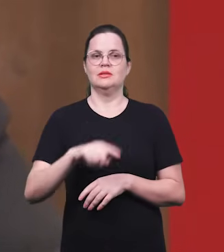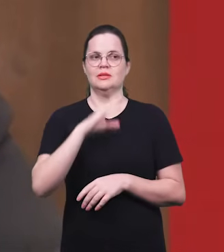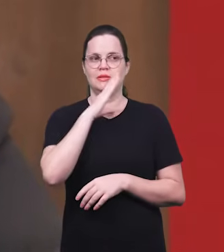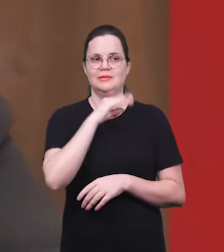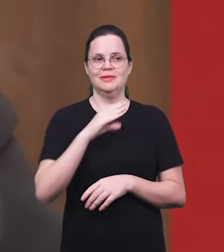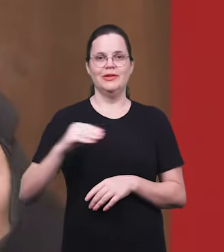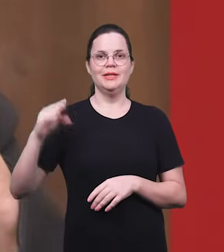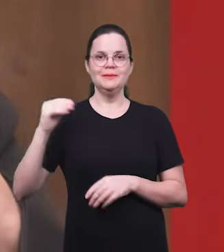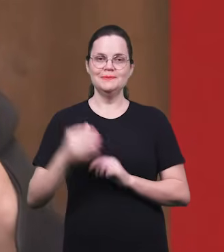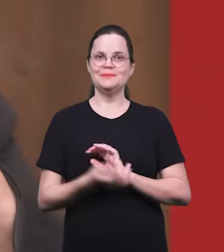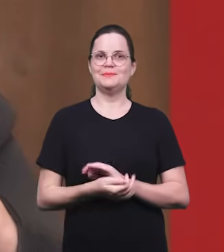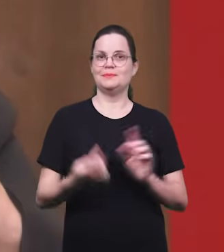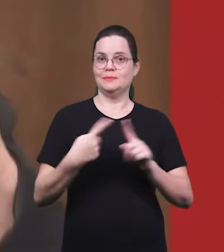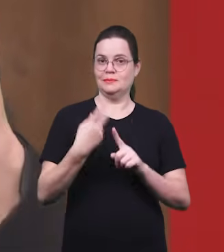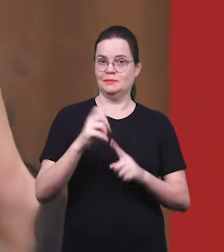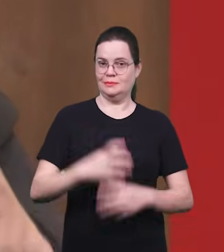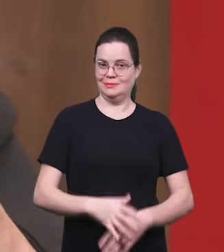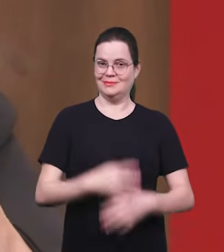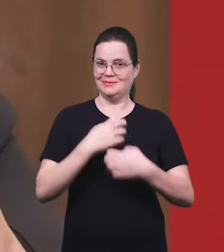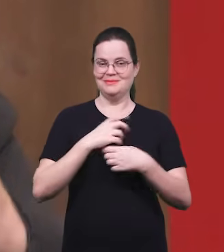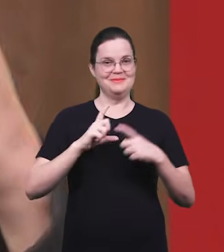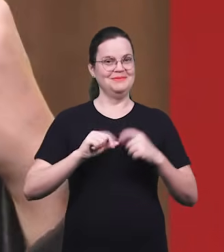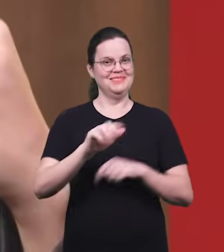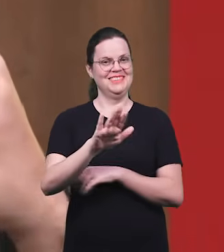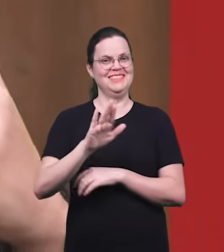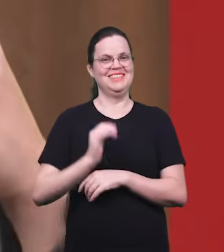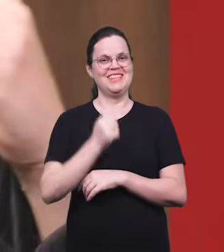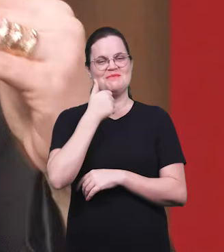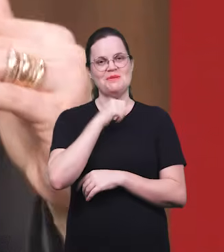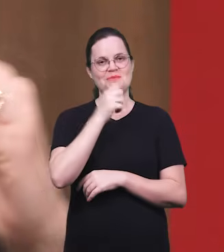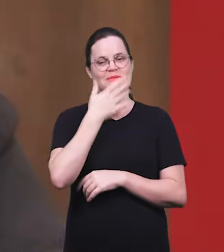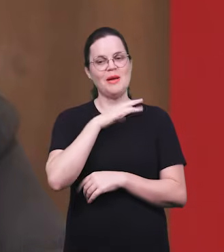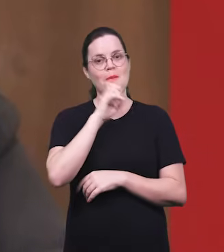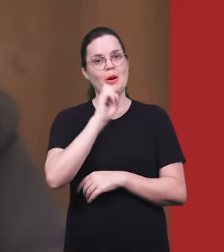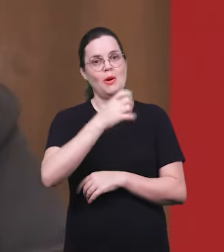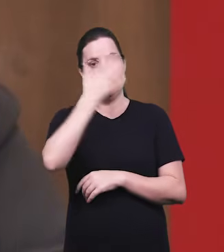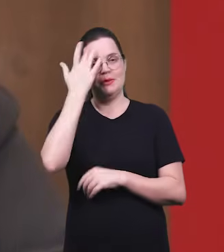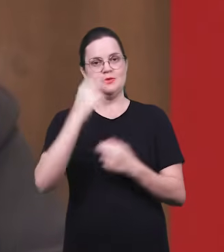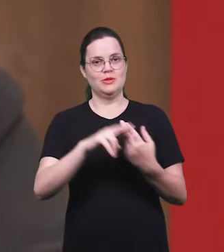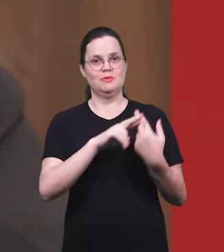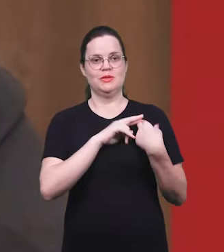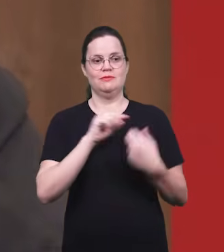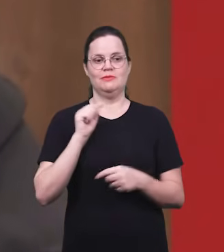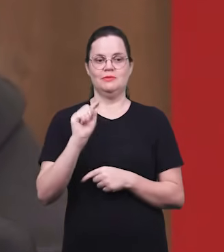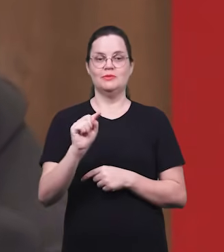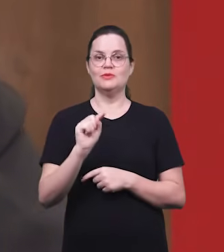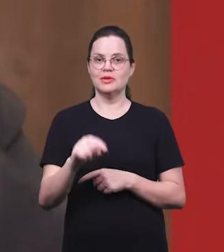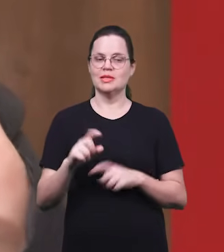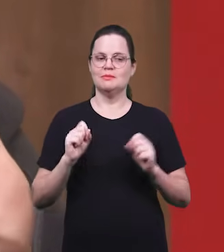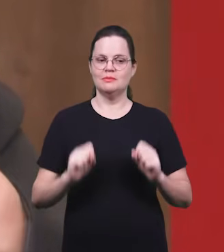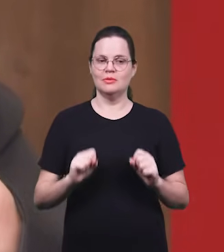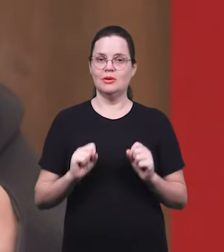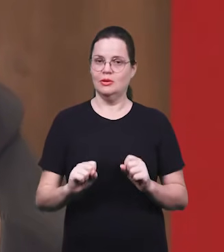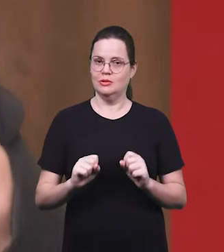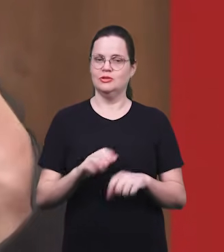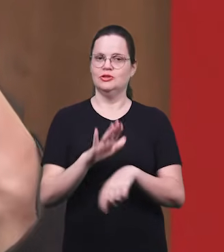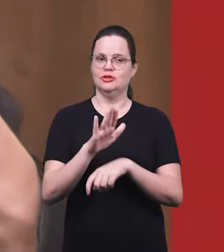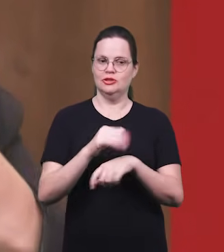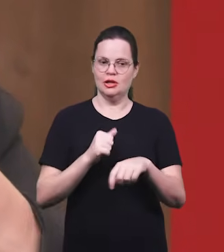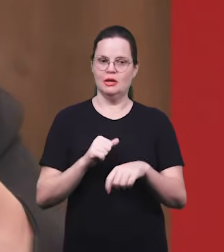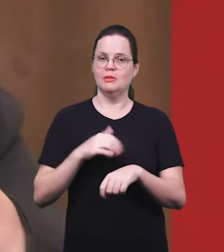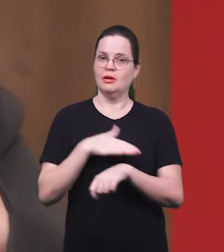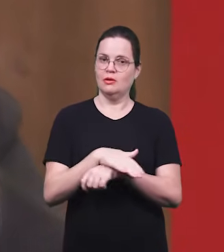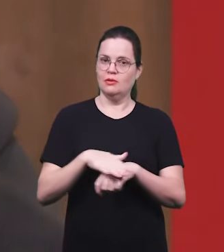que é adolescente. Se você está com esses sintomas, chame o seu pai ou seu cuidador, a pessoa que é responsável por você,